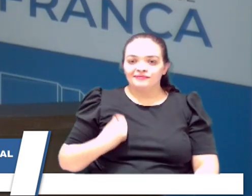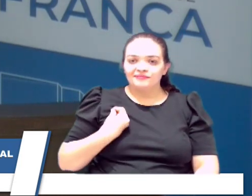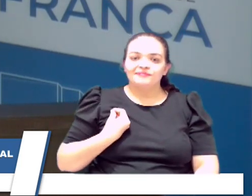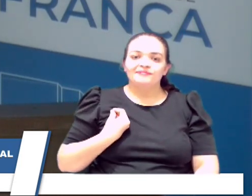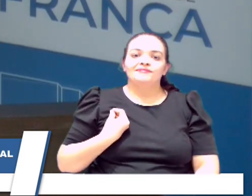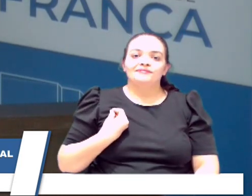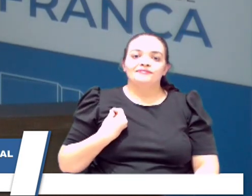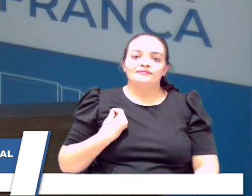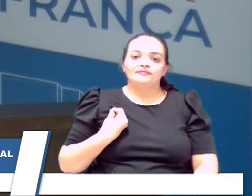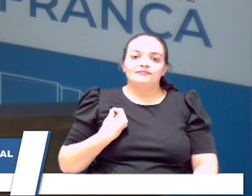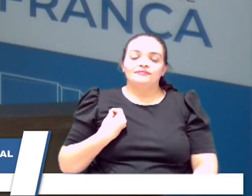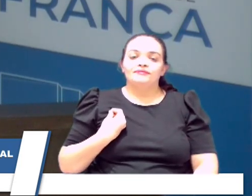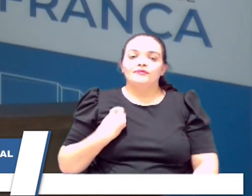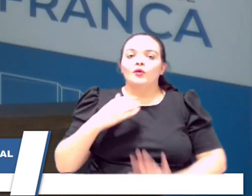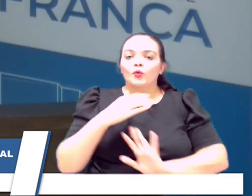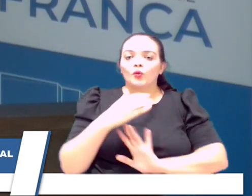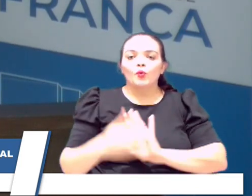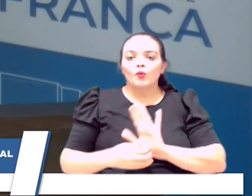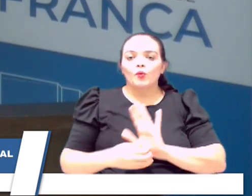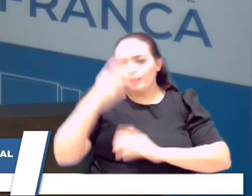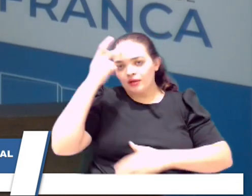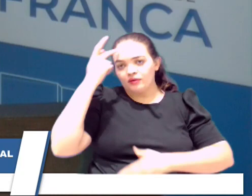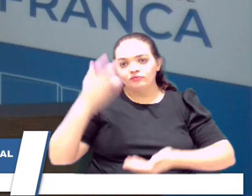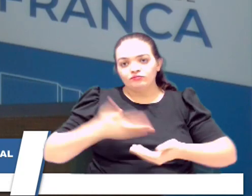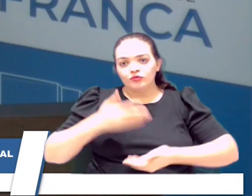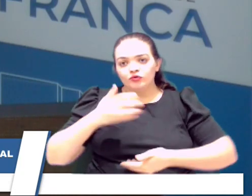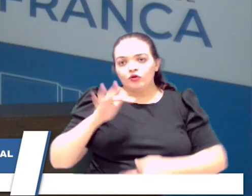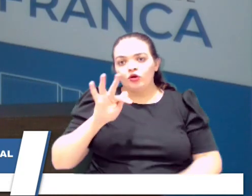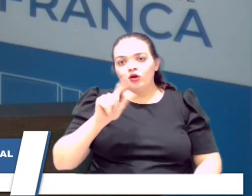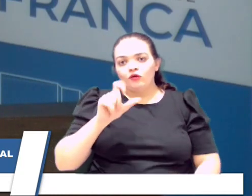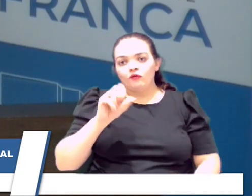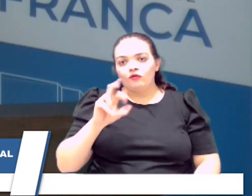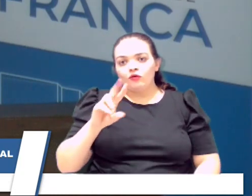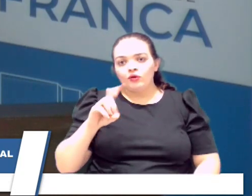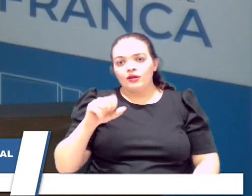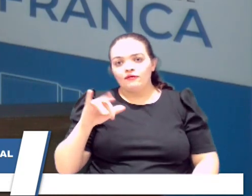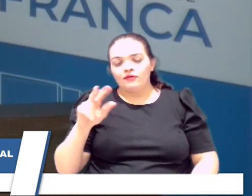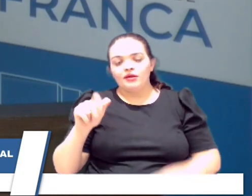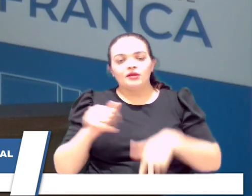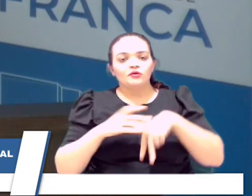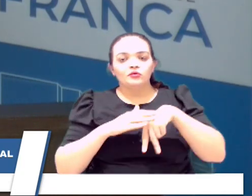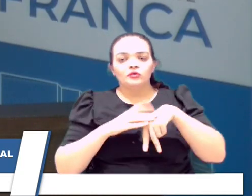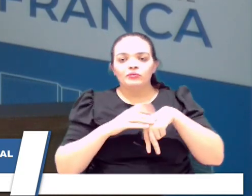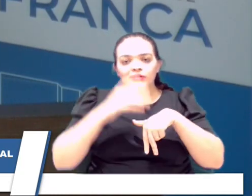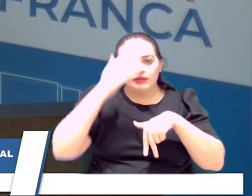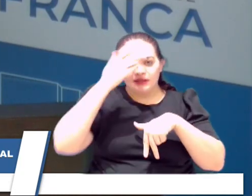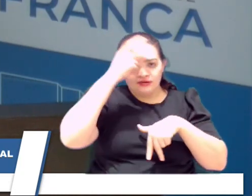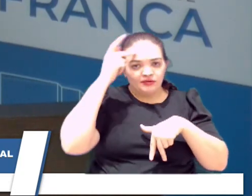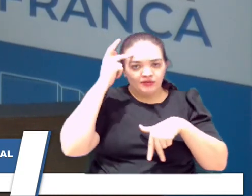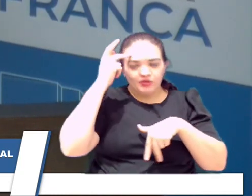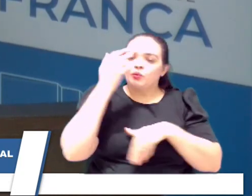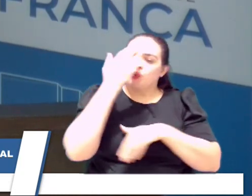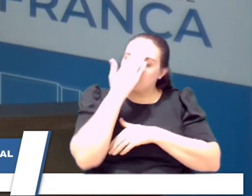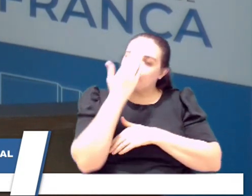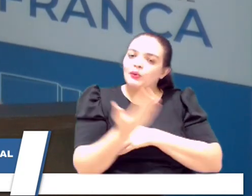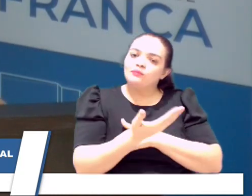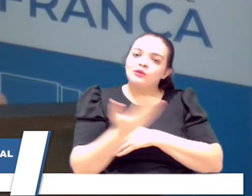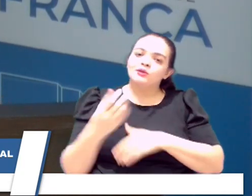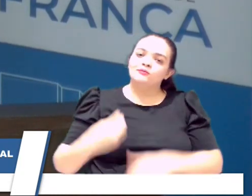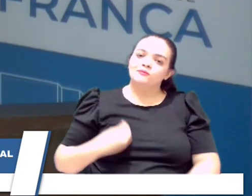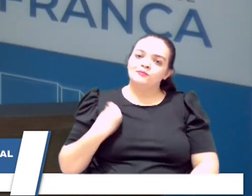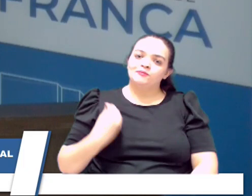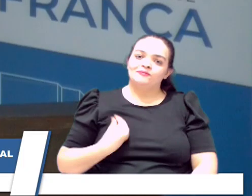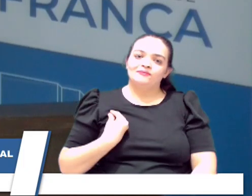também, todos os colaboradores da Flor da Vida, todos os pacientes, todos os beneficiários, muito obrigado aí pela presença.